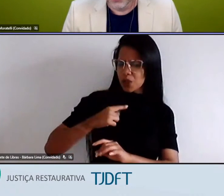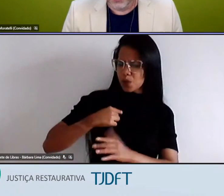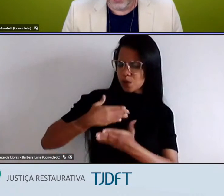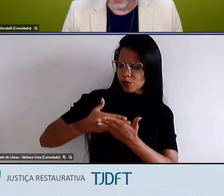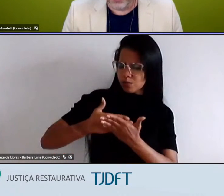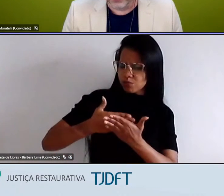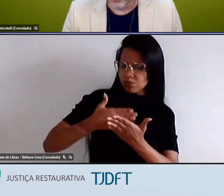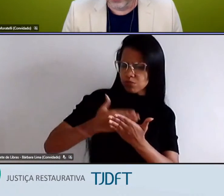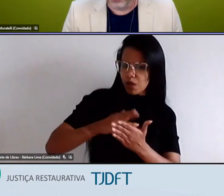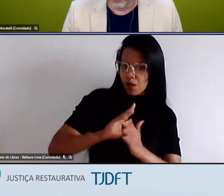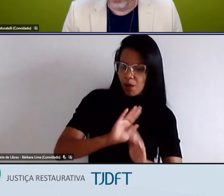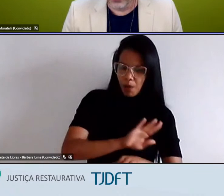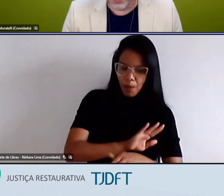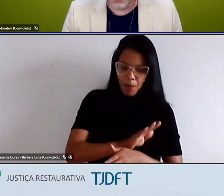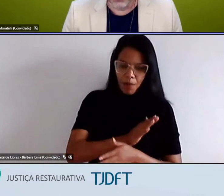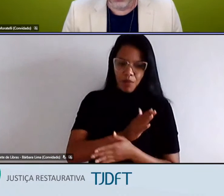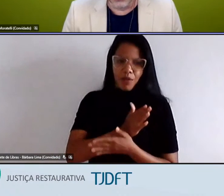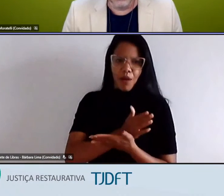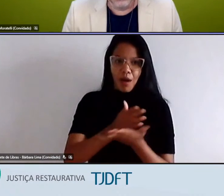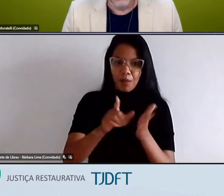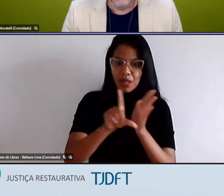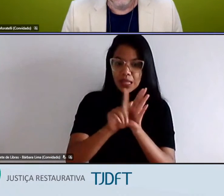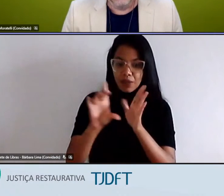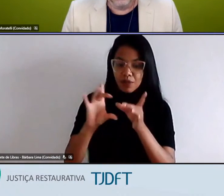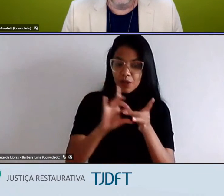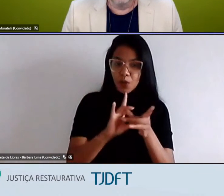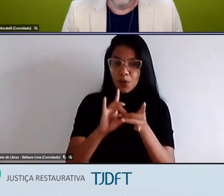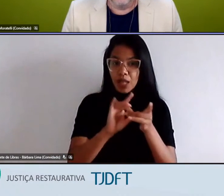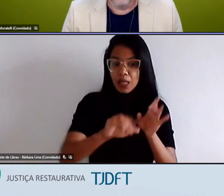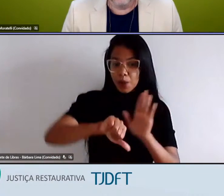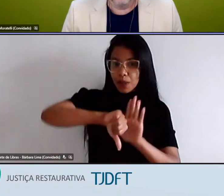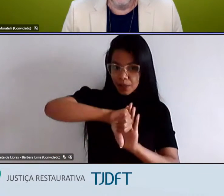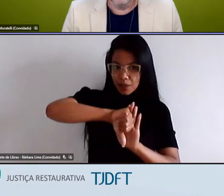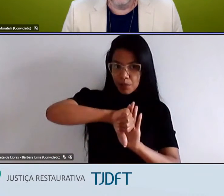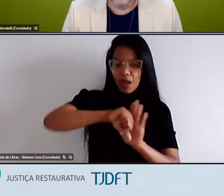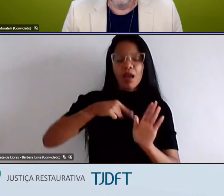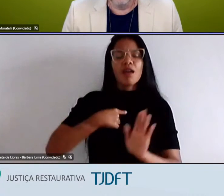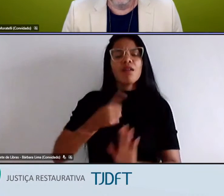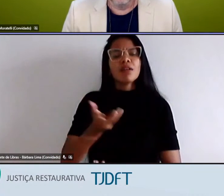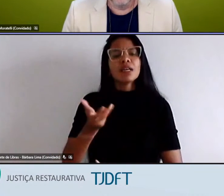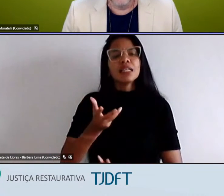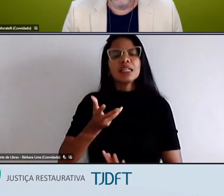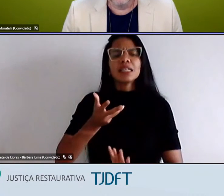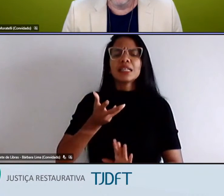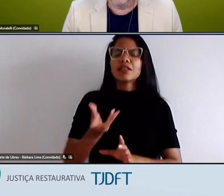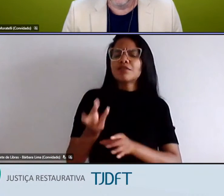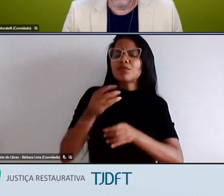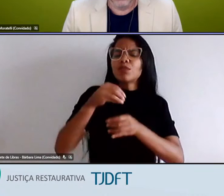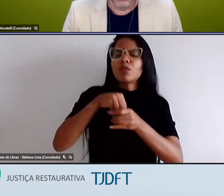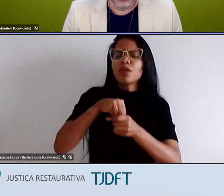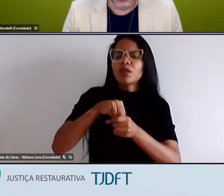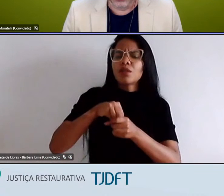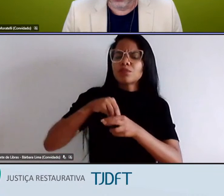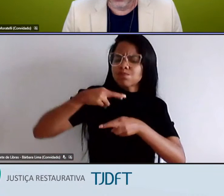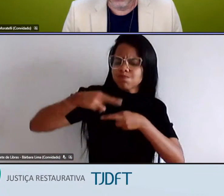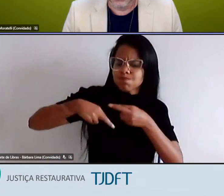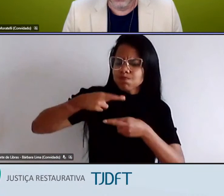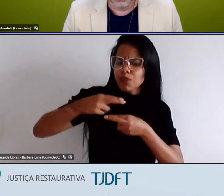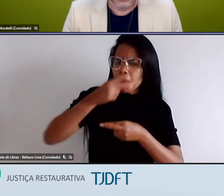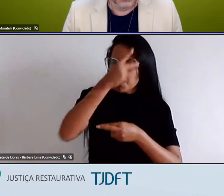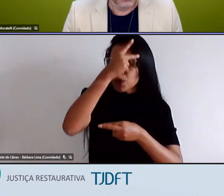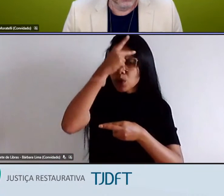leis vinculadas ao crime e eu queria me envolver na reabilitação de